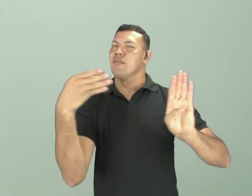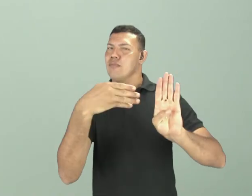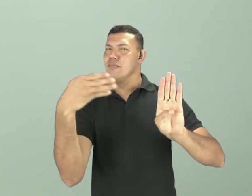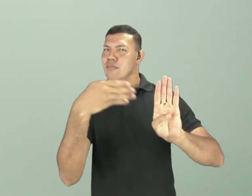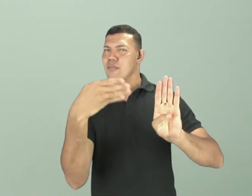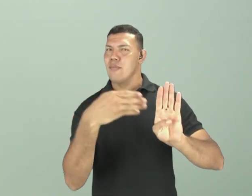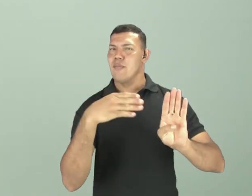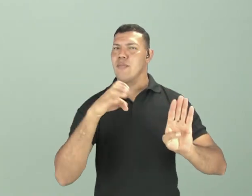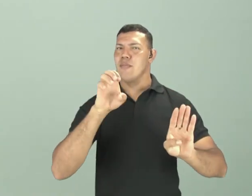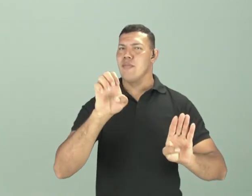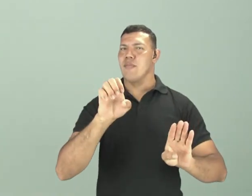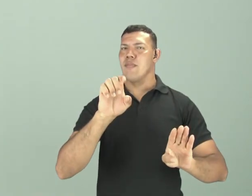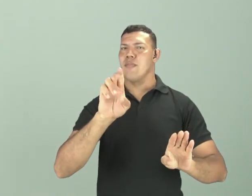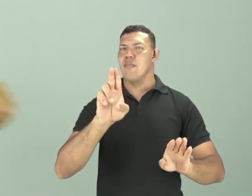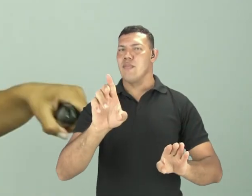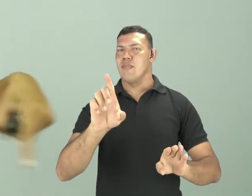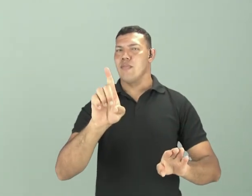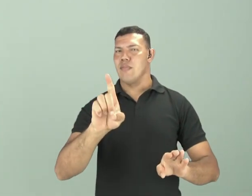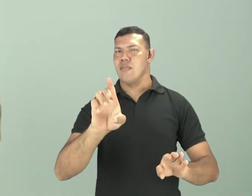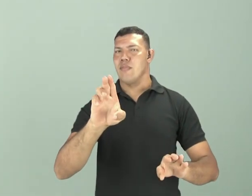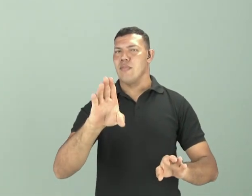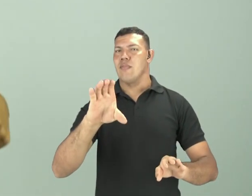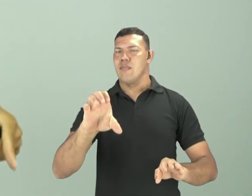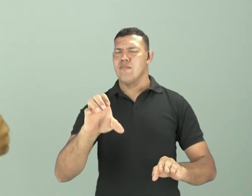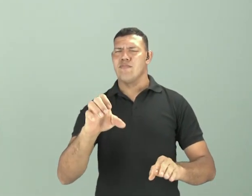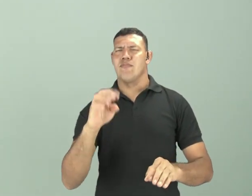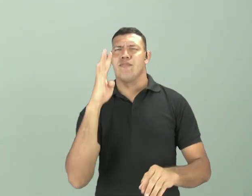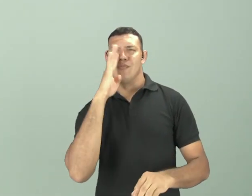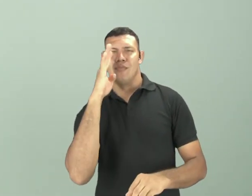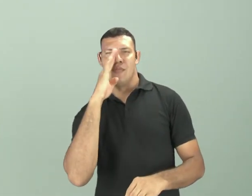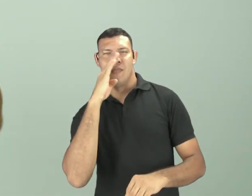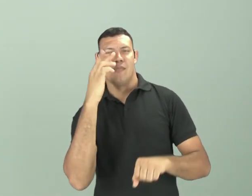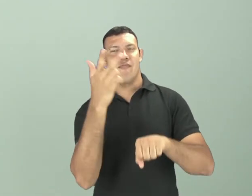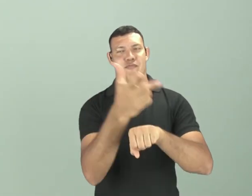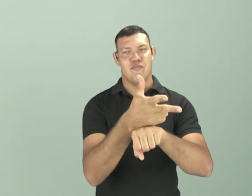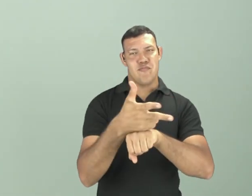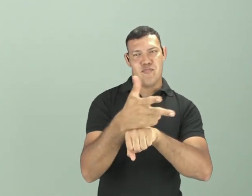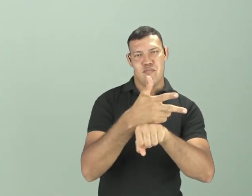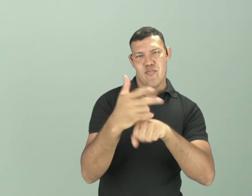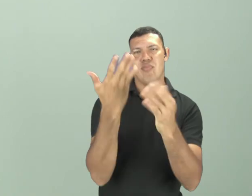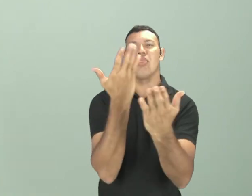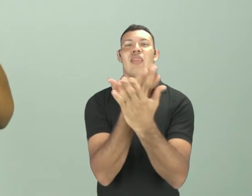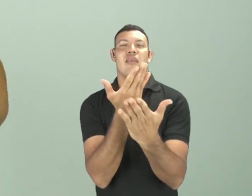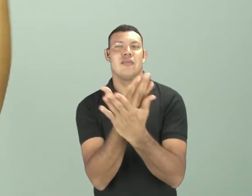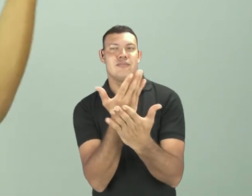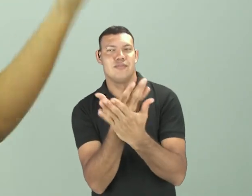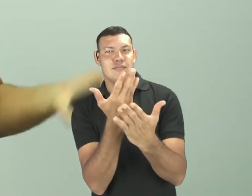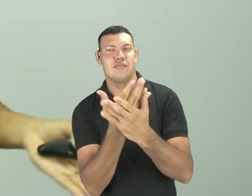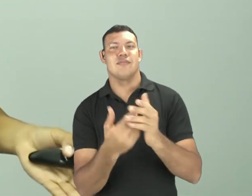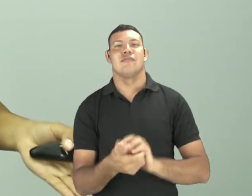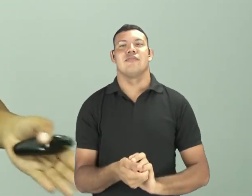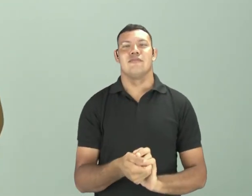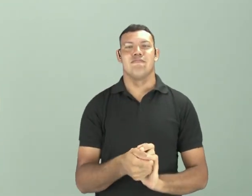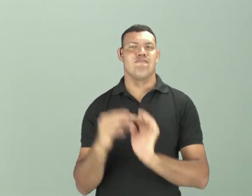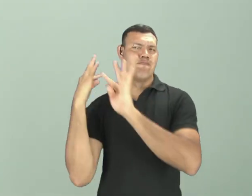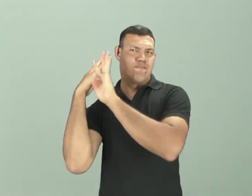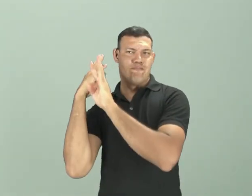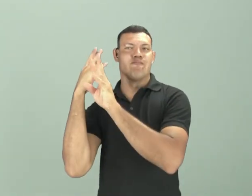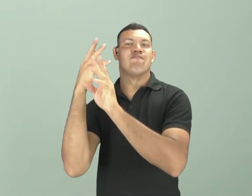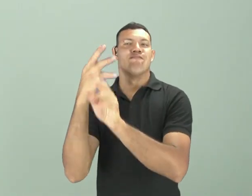o nosso portal, o portal da Edu, que assistam todos os nossos vídeos, todas as nossas aulas,